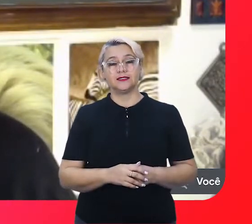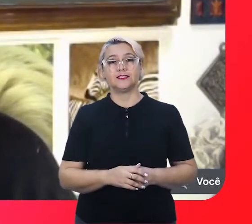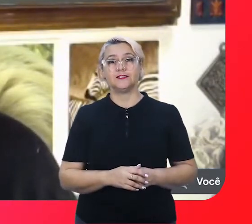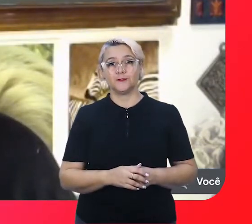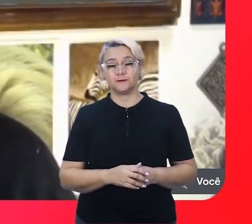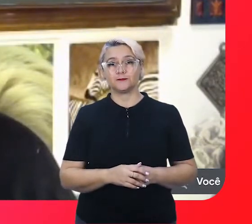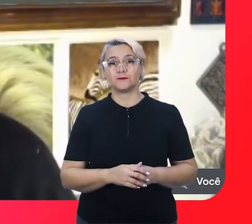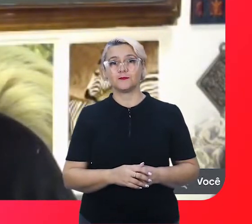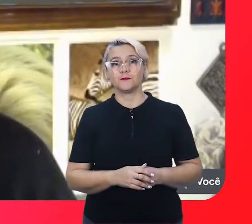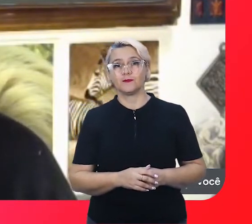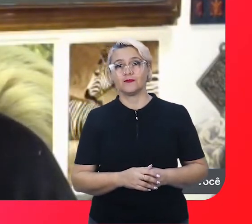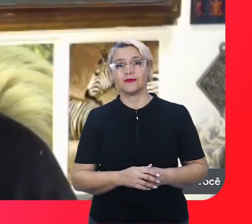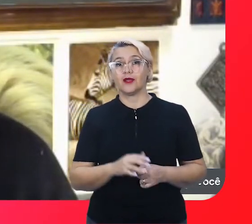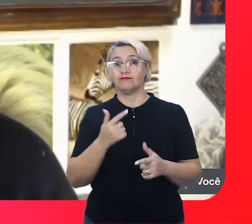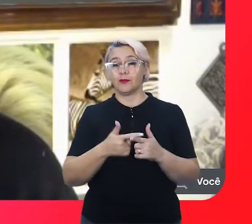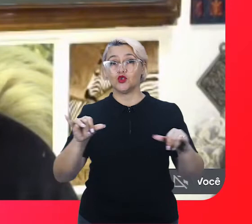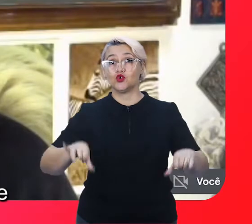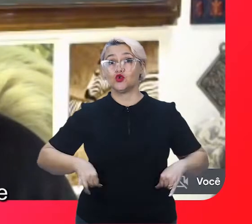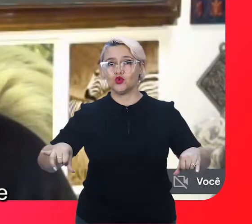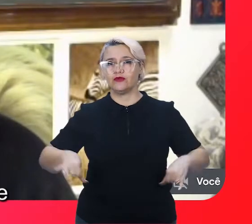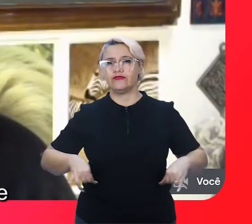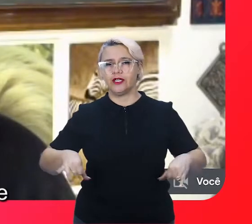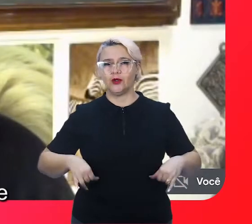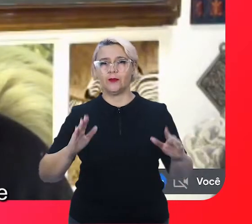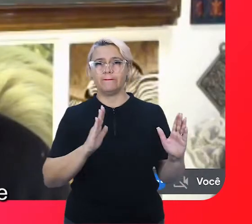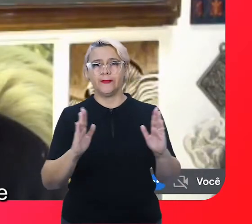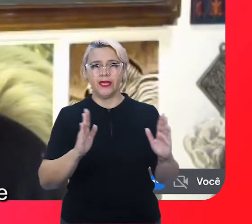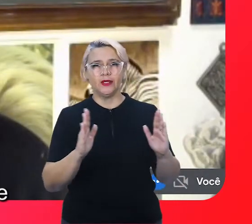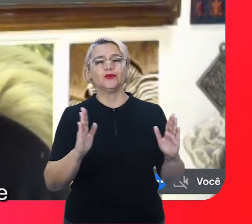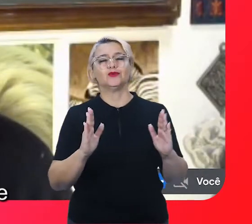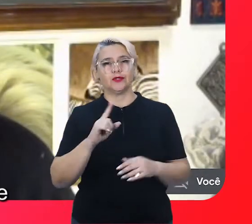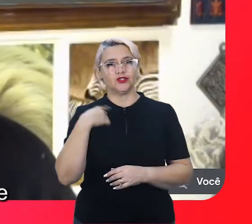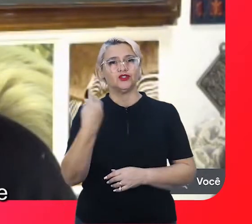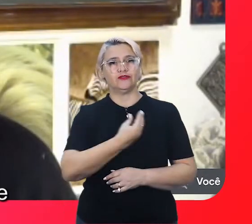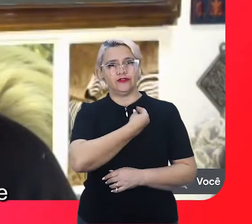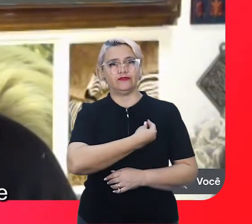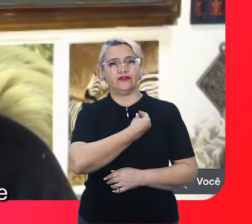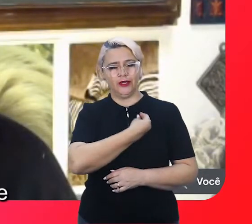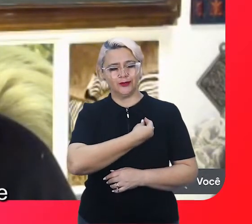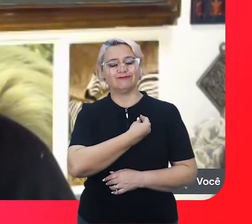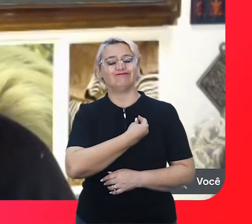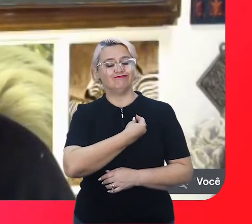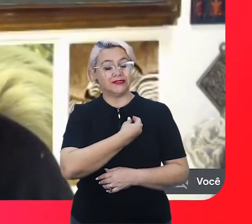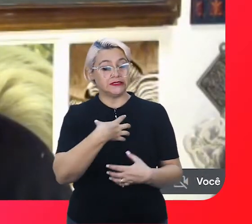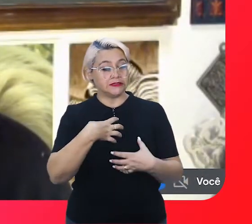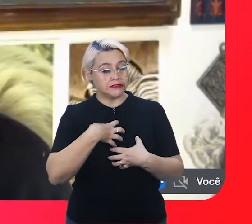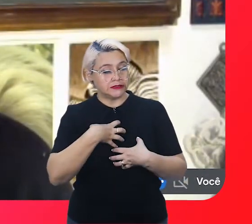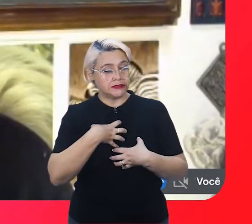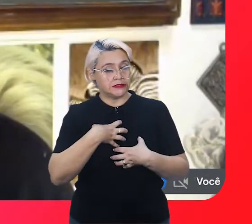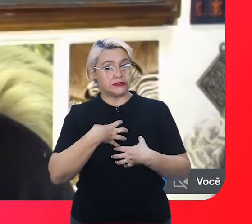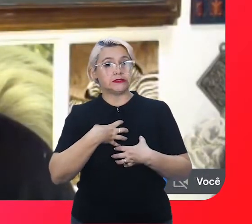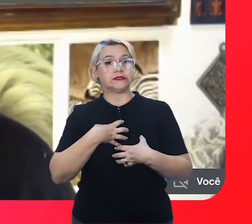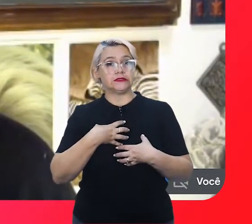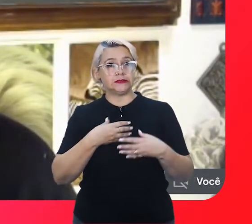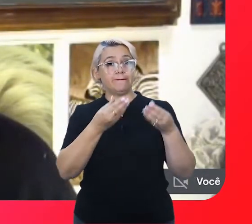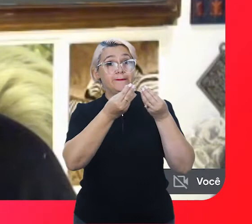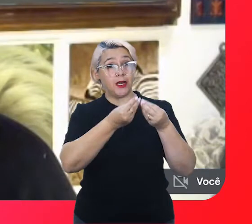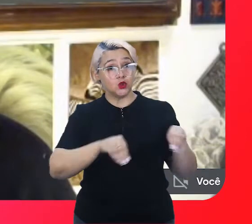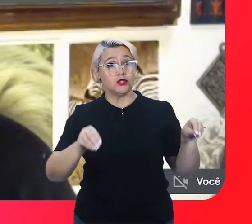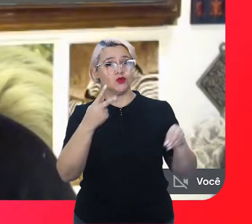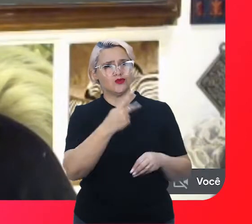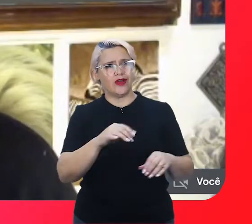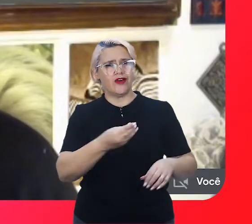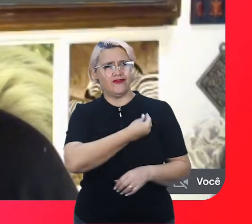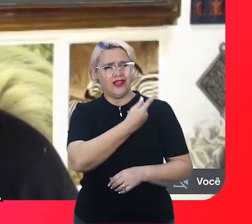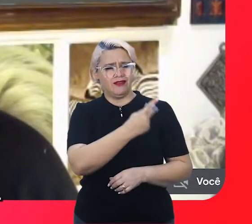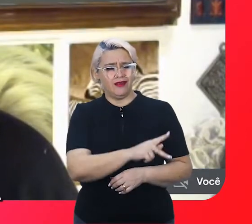digamos, das dores daquele período que a gente viveu, que ele foi bastante prejudicado,